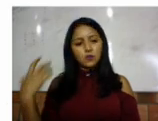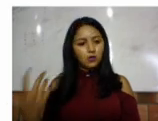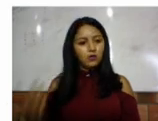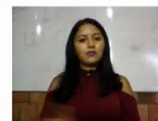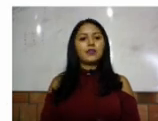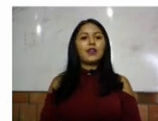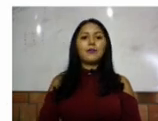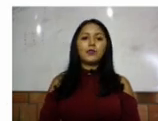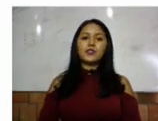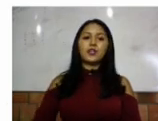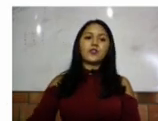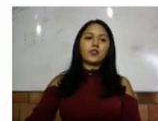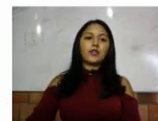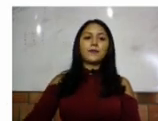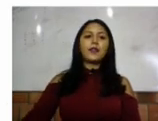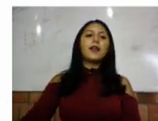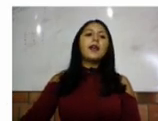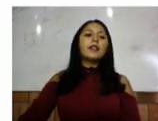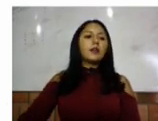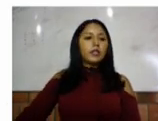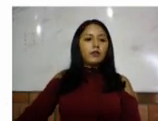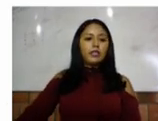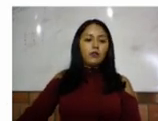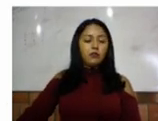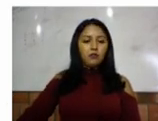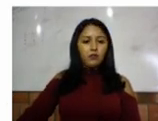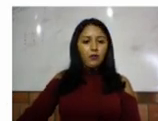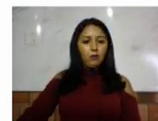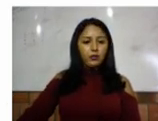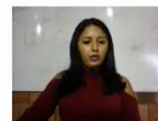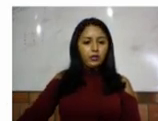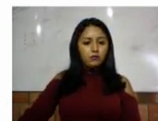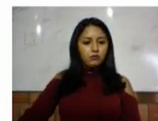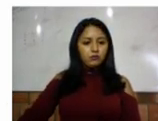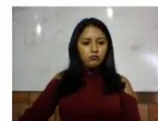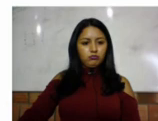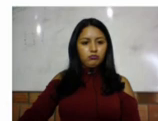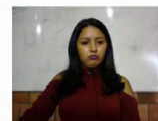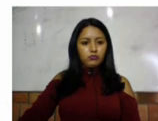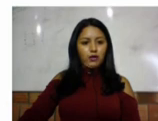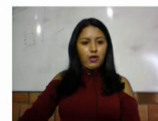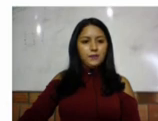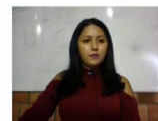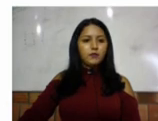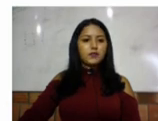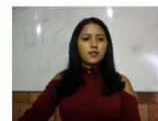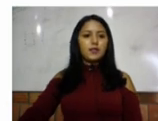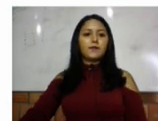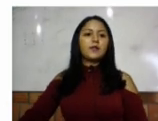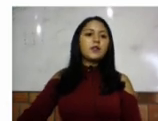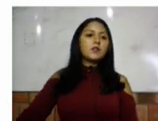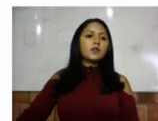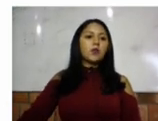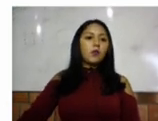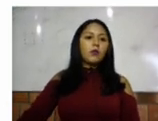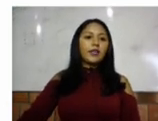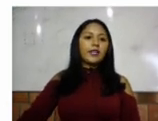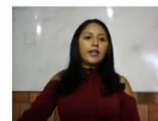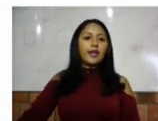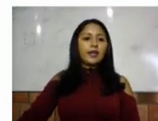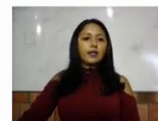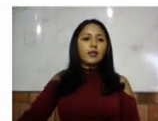como se fosse um j e daí por diante né então eu tenho aqui eu vou ler um pouquinho tá vocês aqui